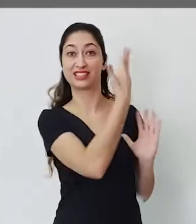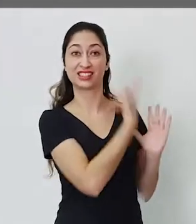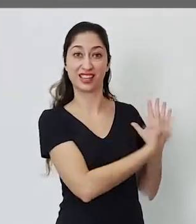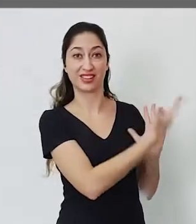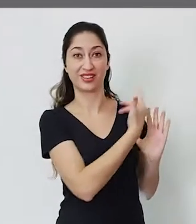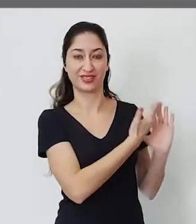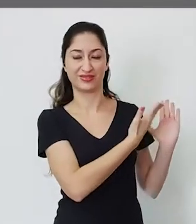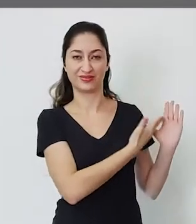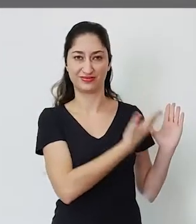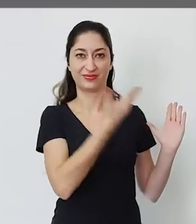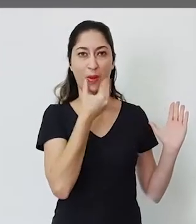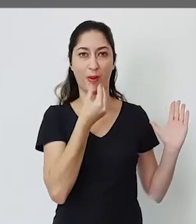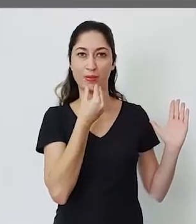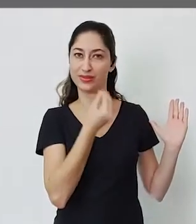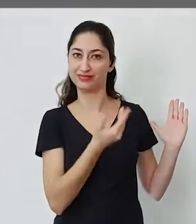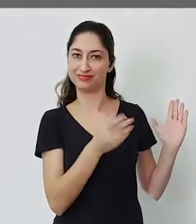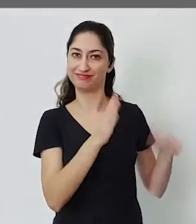um de prosa poética,